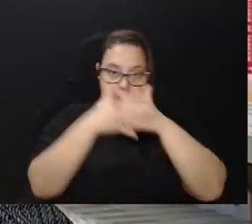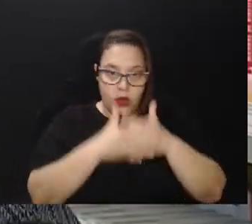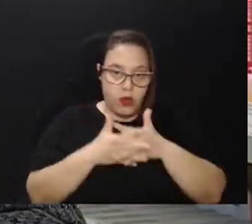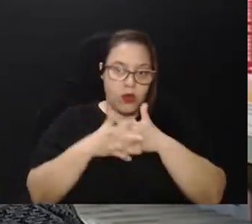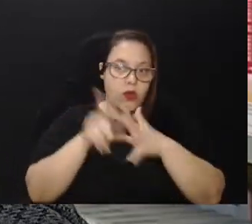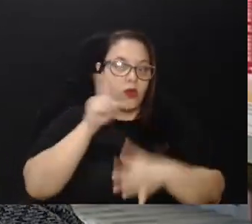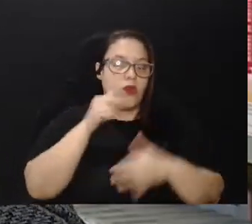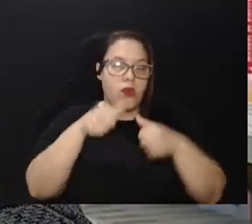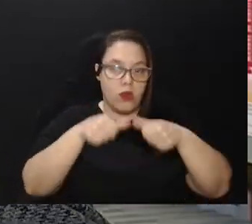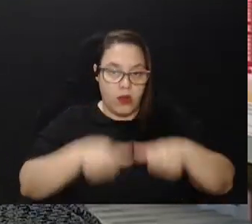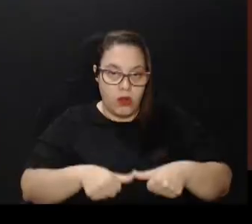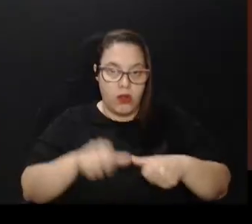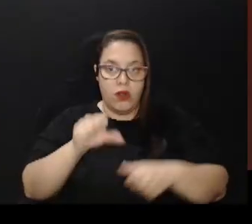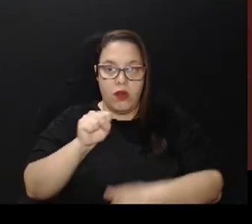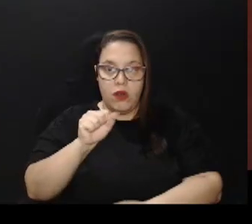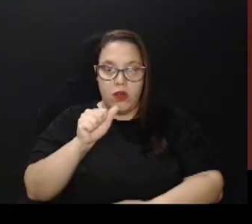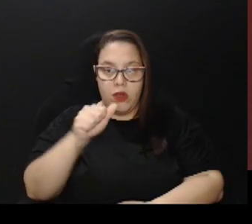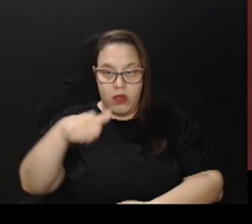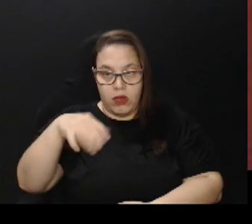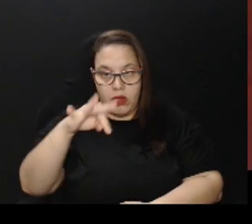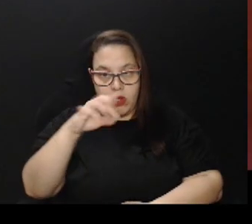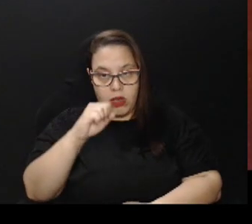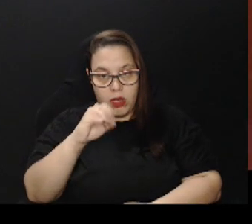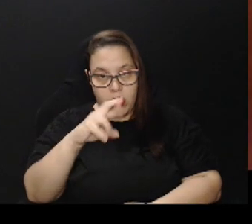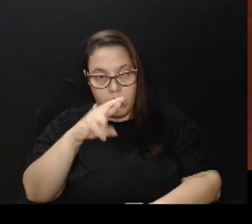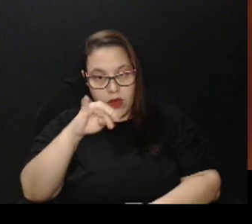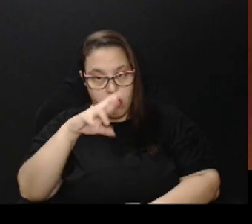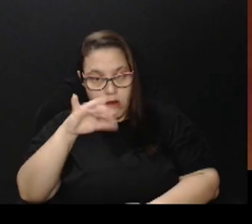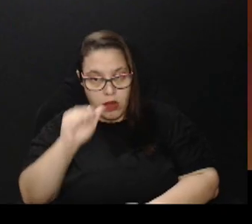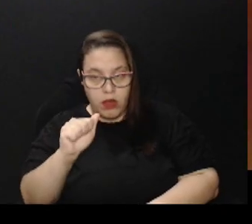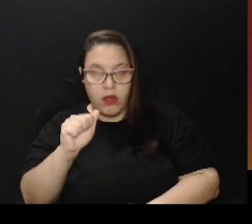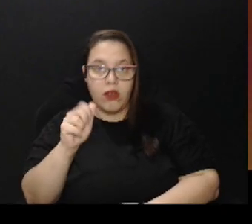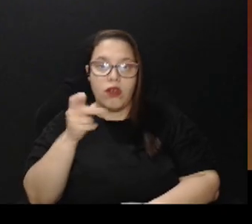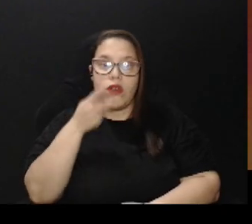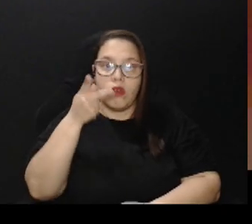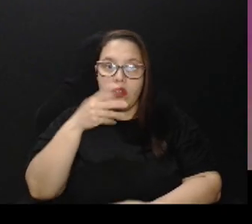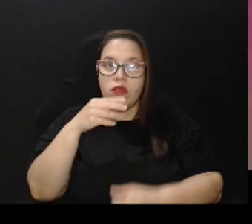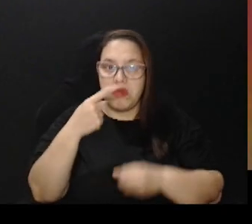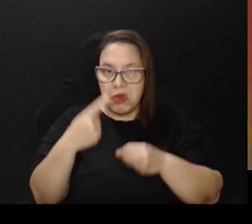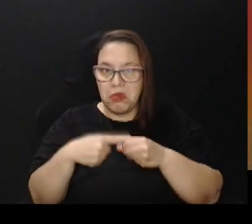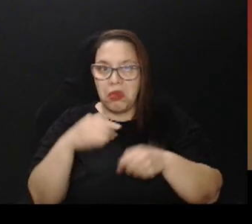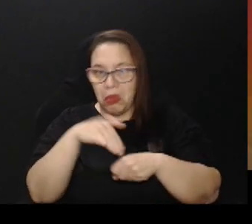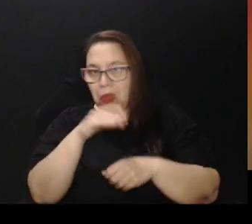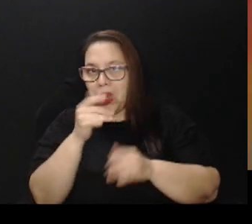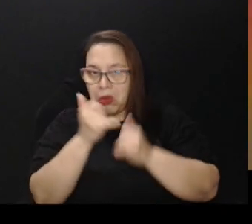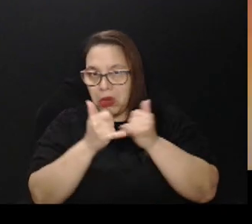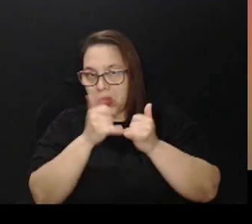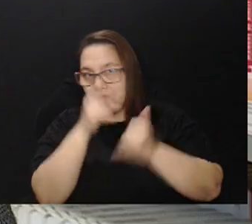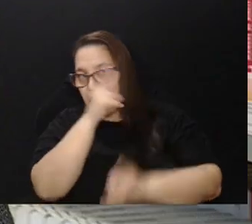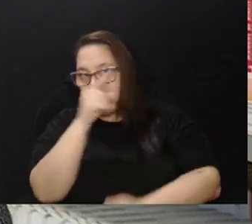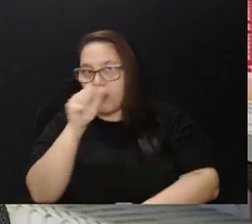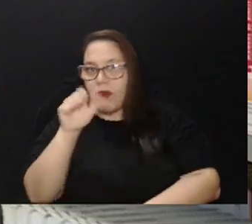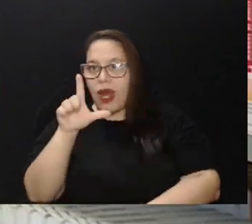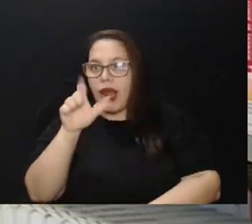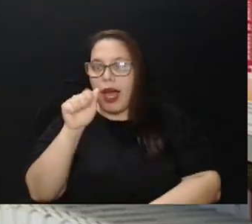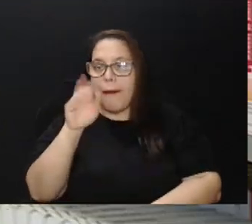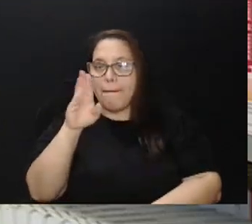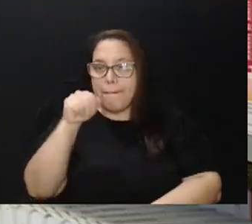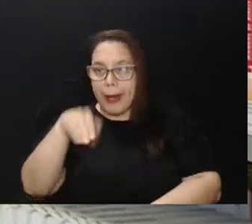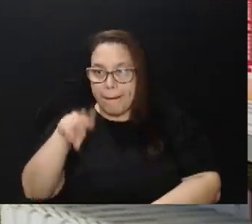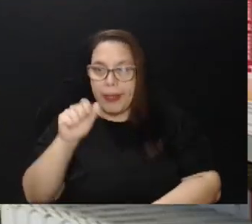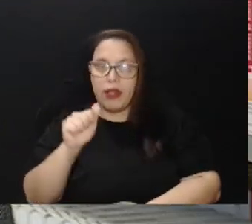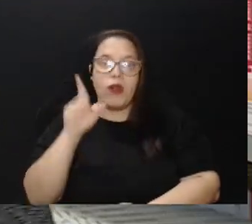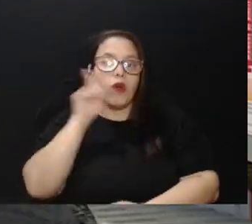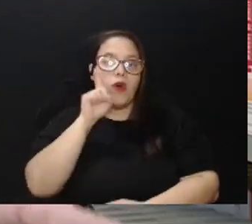do Oeste, porque, segundo diziam na época, era a cidade que mais parecia lá com Alabama, nos Estados Unidos. Em